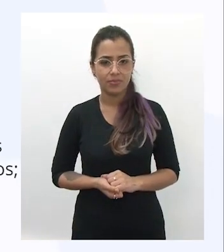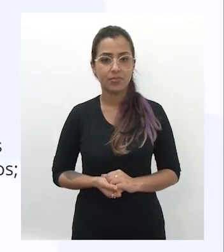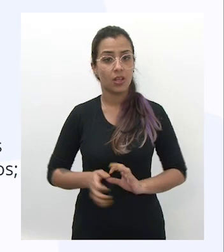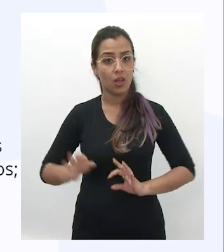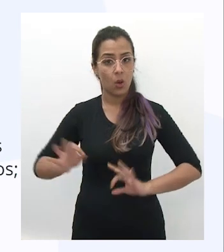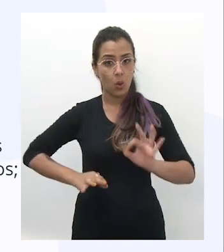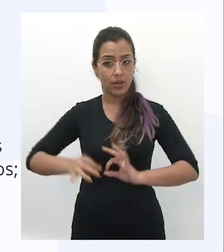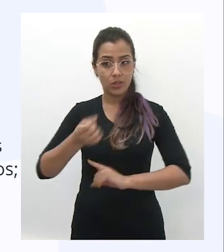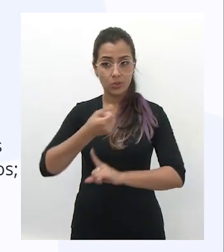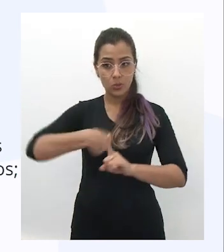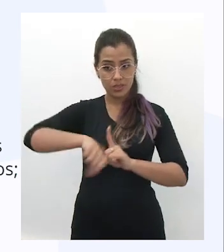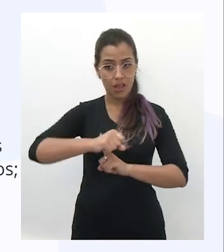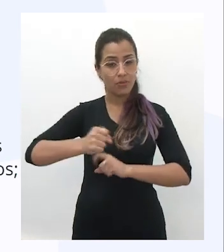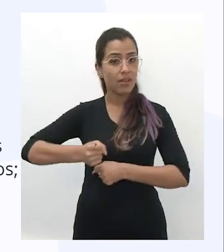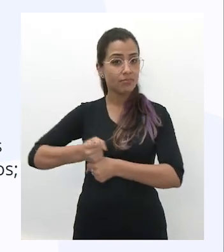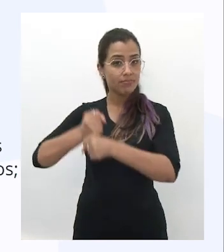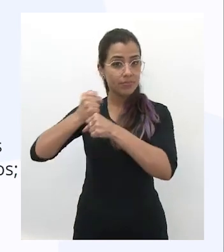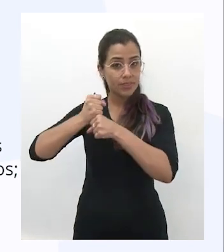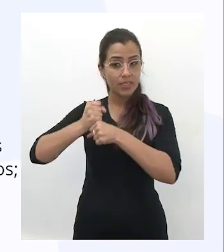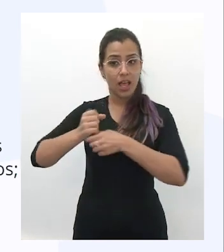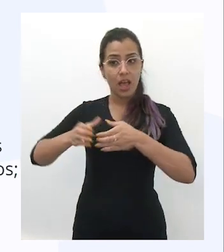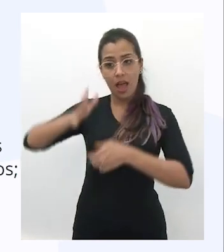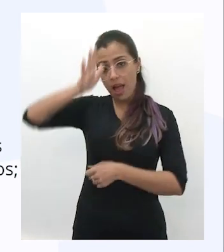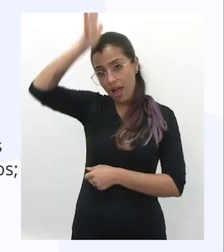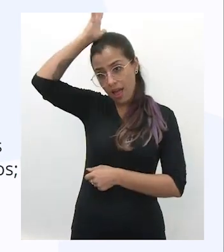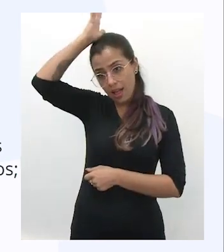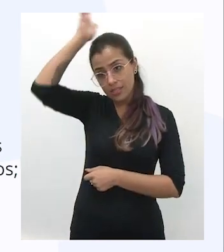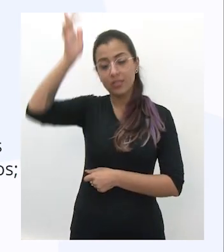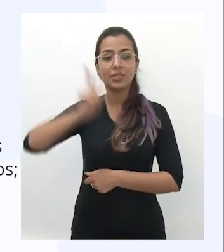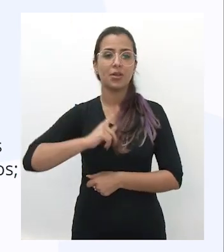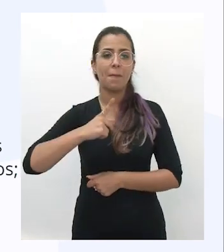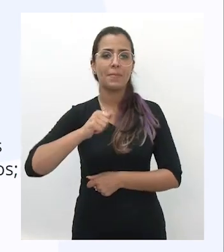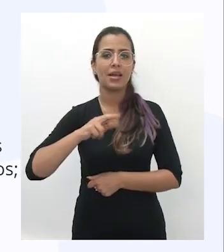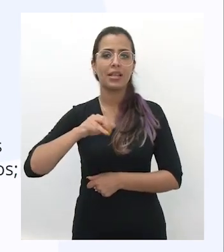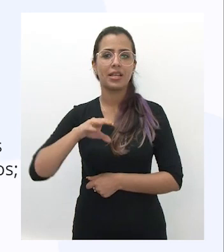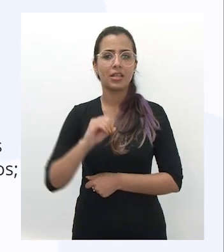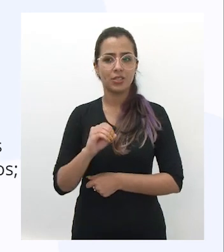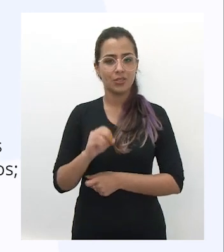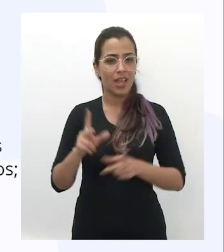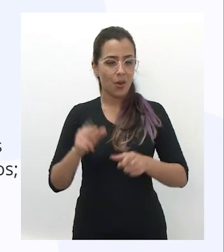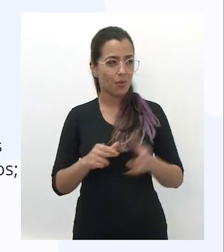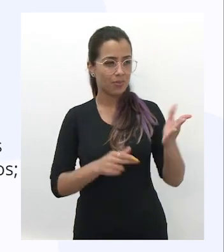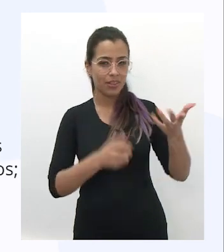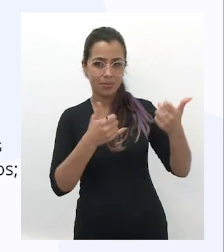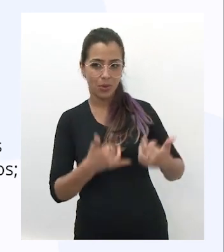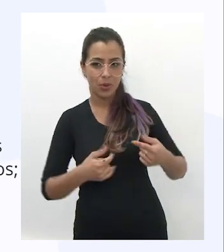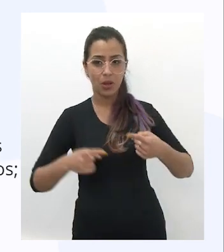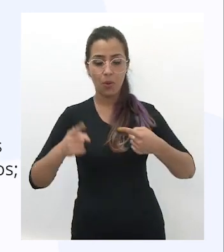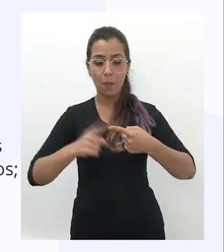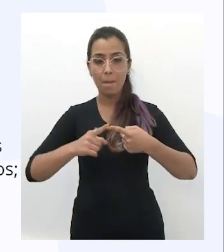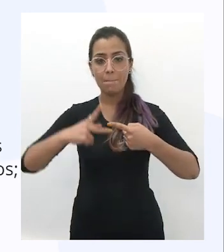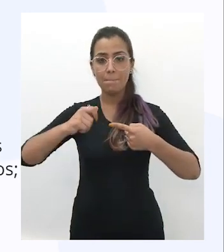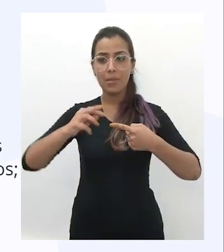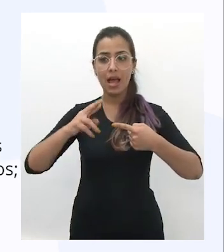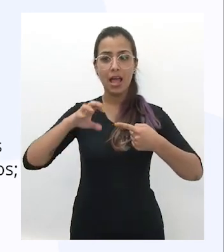antiguidade Roma clássica. Então nós temos no topo o patrício, como a professora Luísa mencionou, a minoria. Então quem são os patrícios? Fundadores